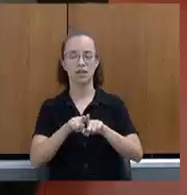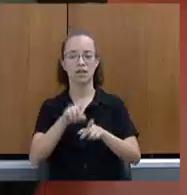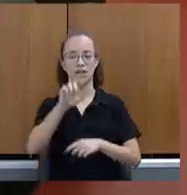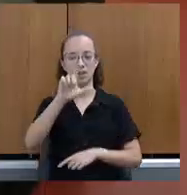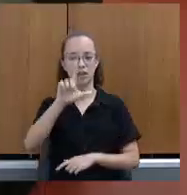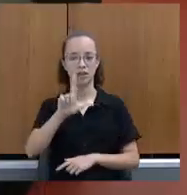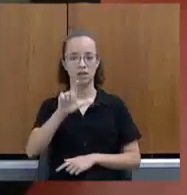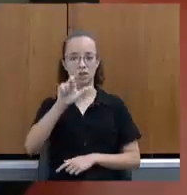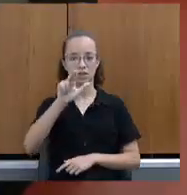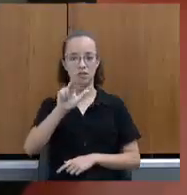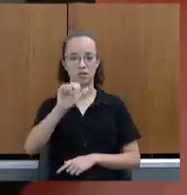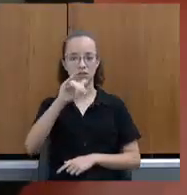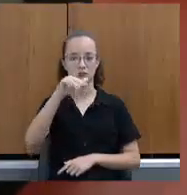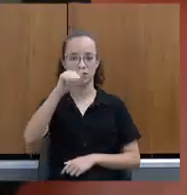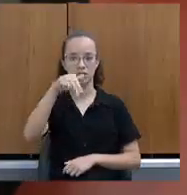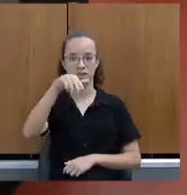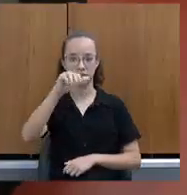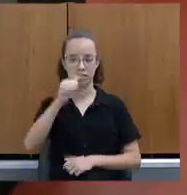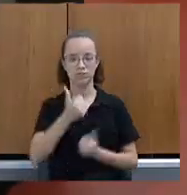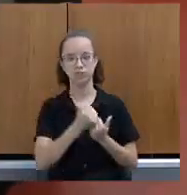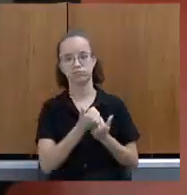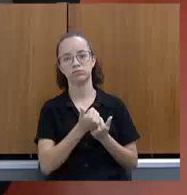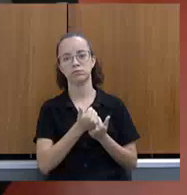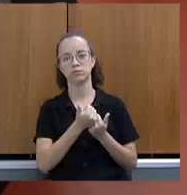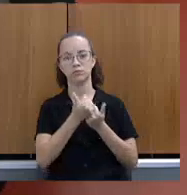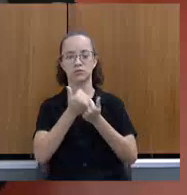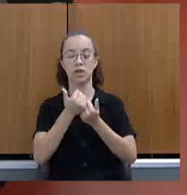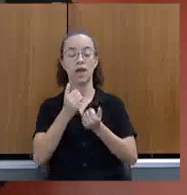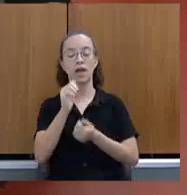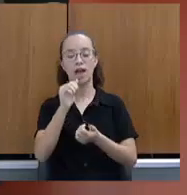Luciana Borges assessores de comunicação social